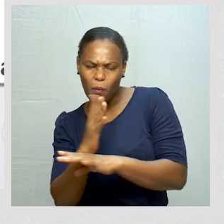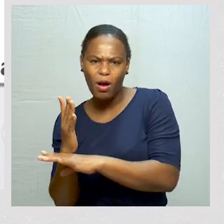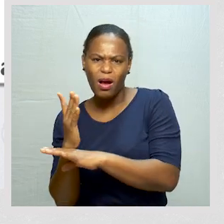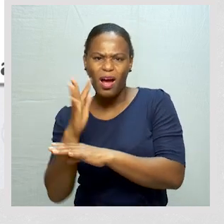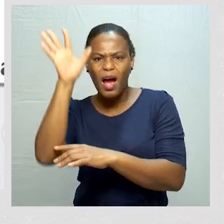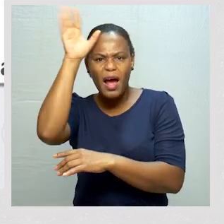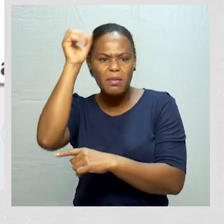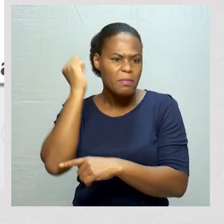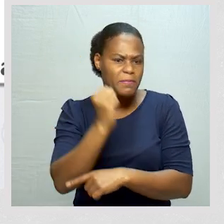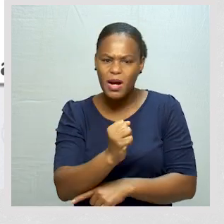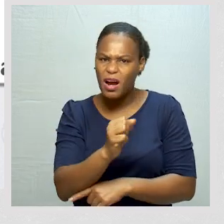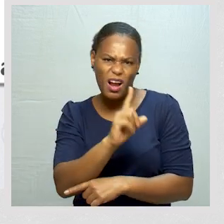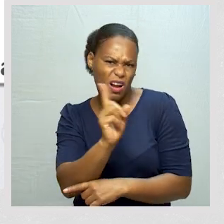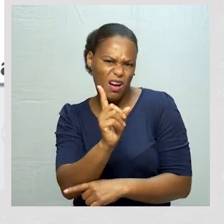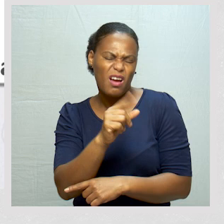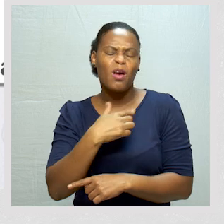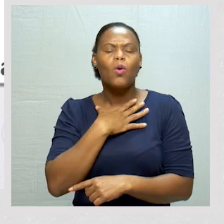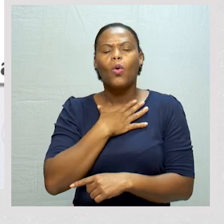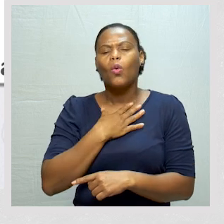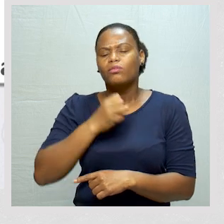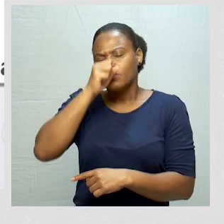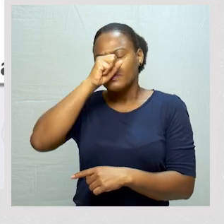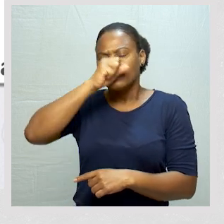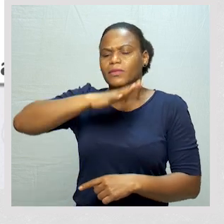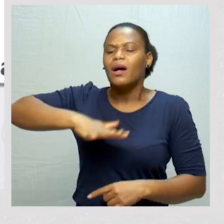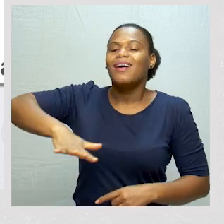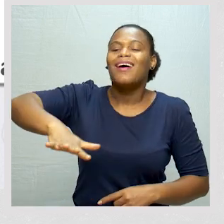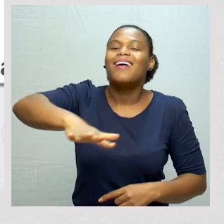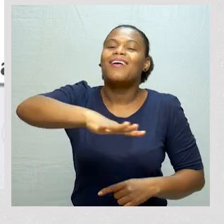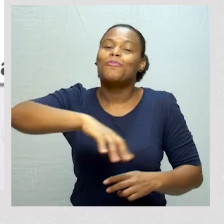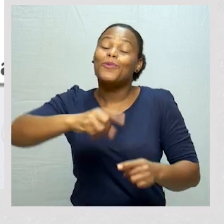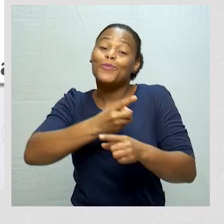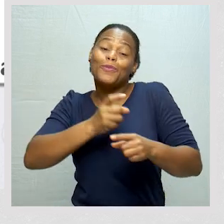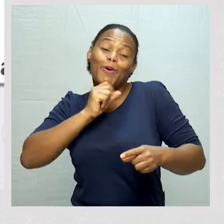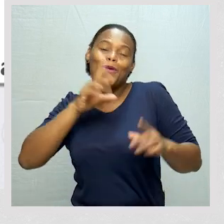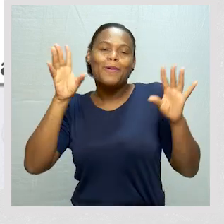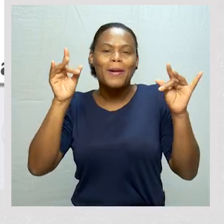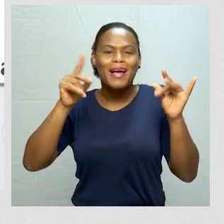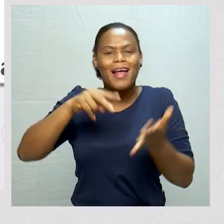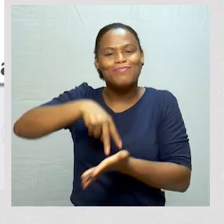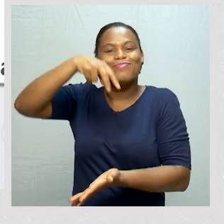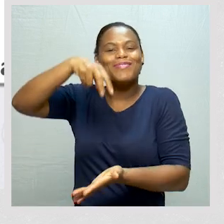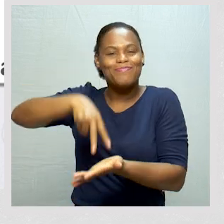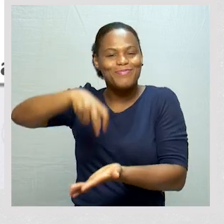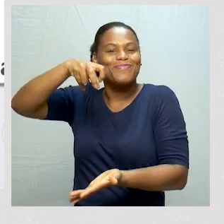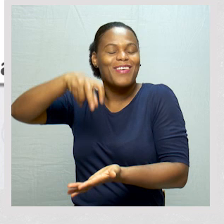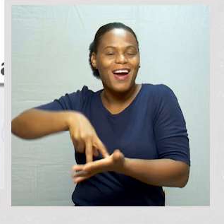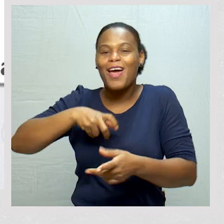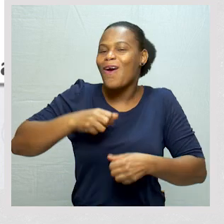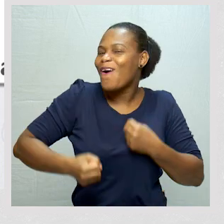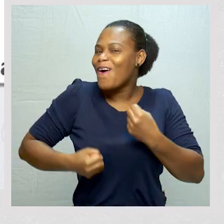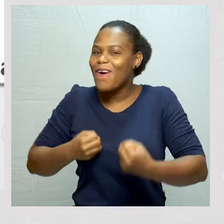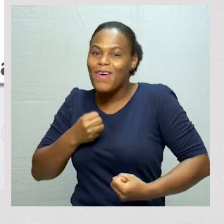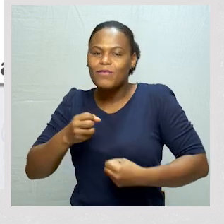não matar os animais. Eu gosto do campo porque posso brincar, saltar e correr.